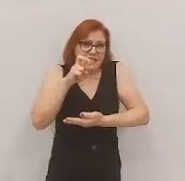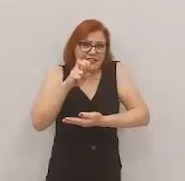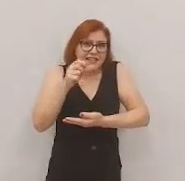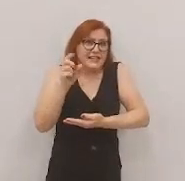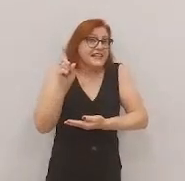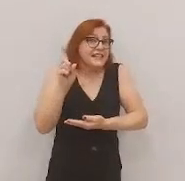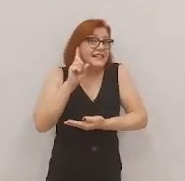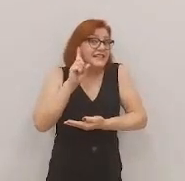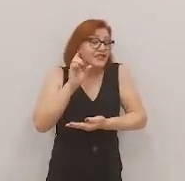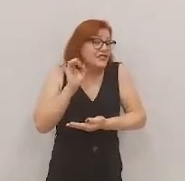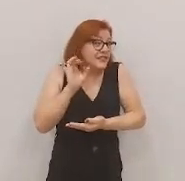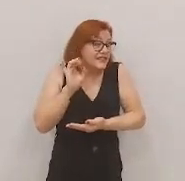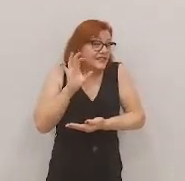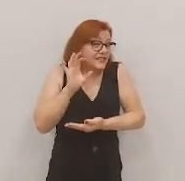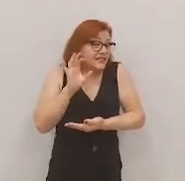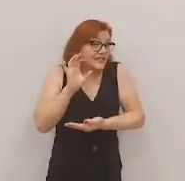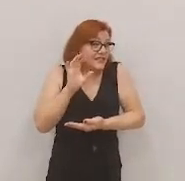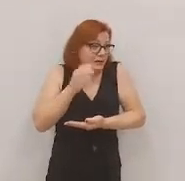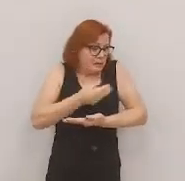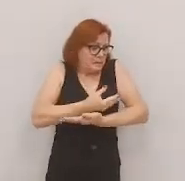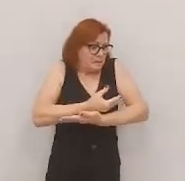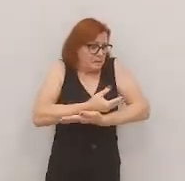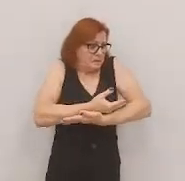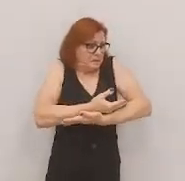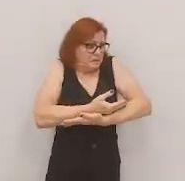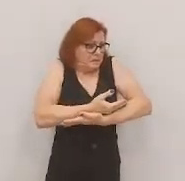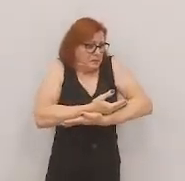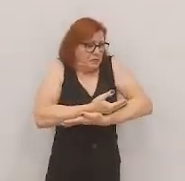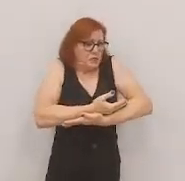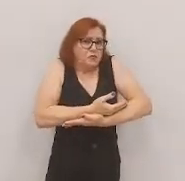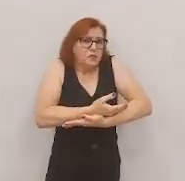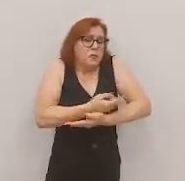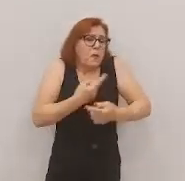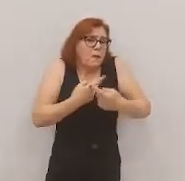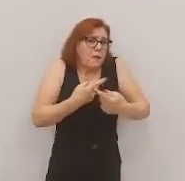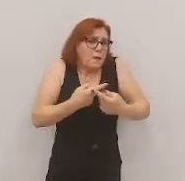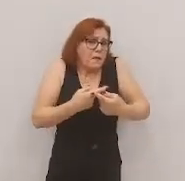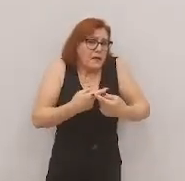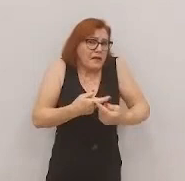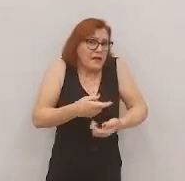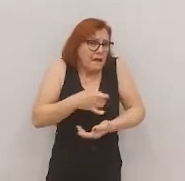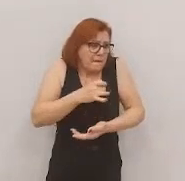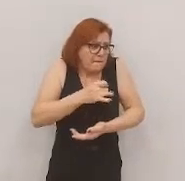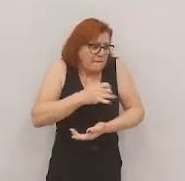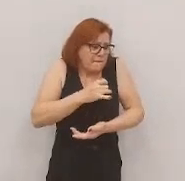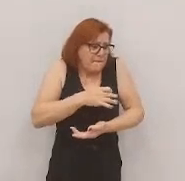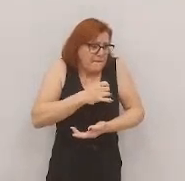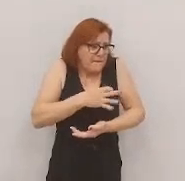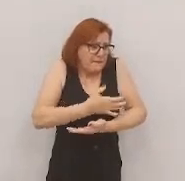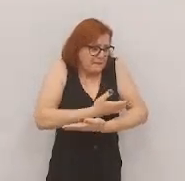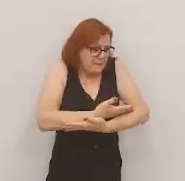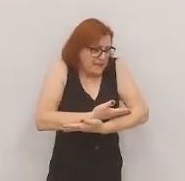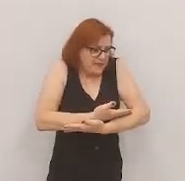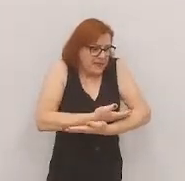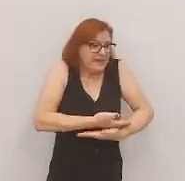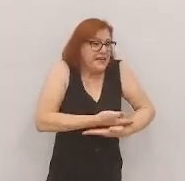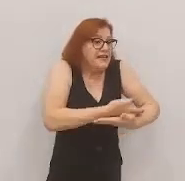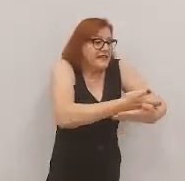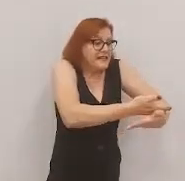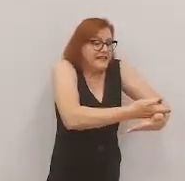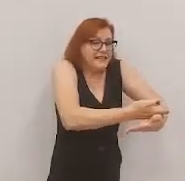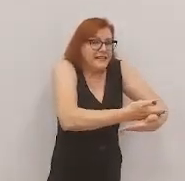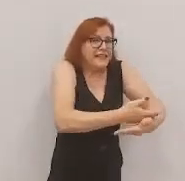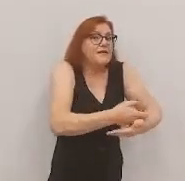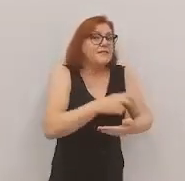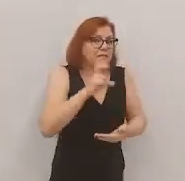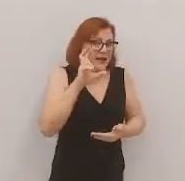Sabe quando você fica assim, engessado? Segurando, assim, olhando, né? Aí depois eu dei para a Luciane e para